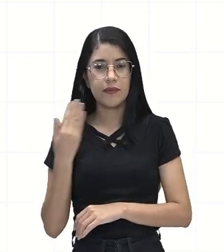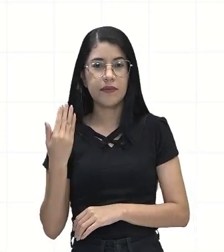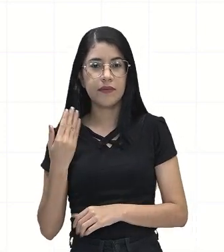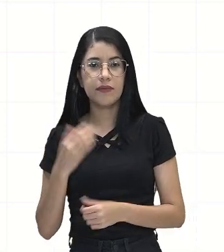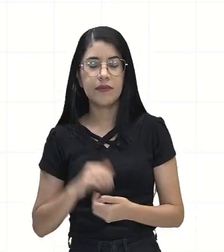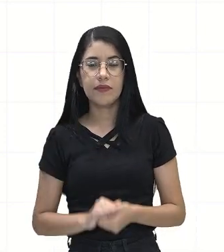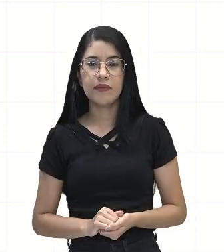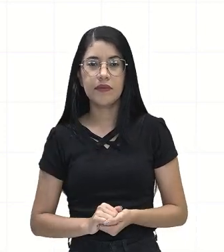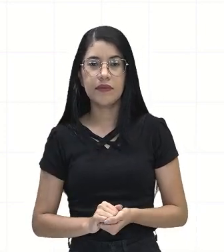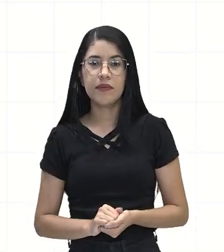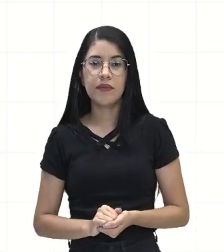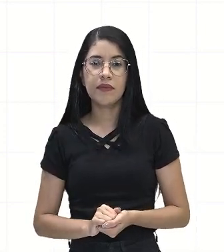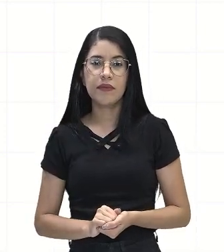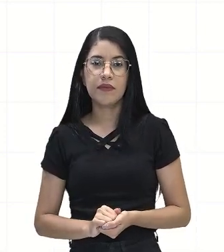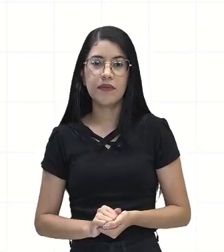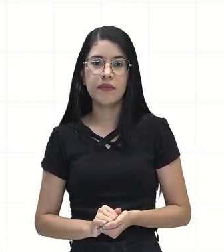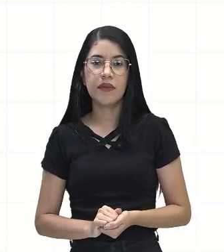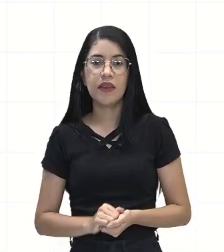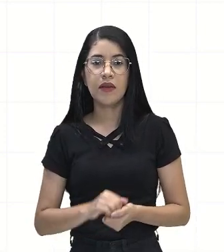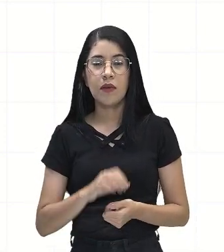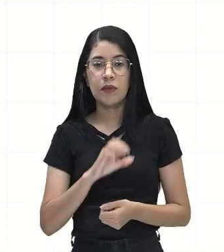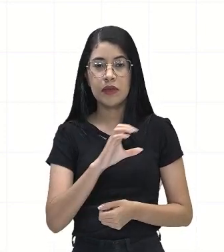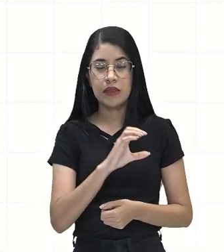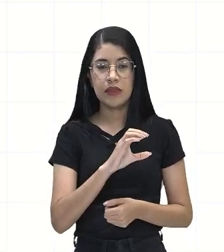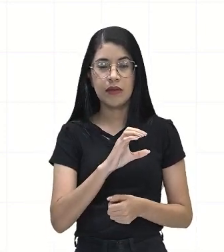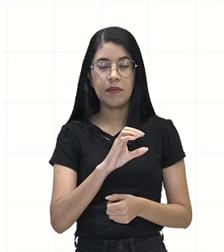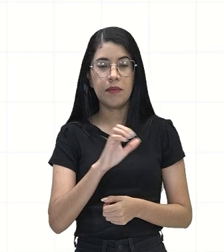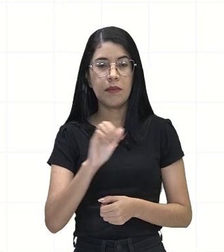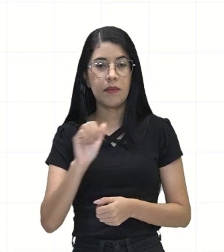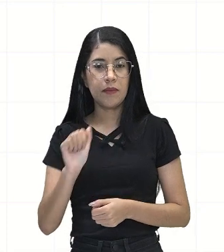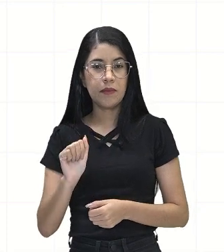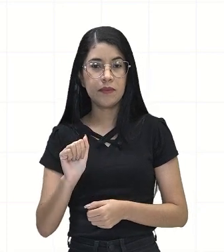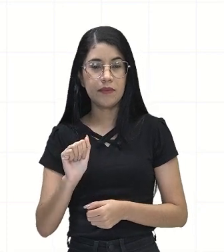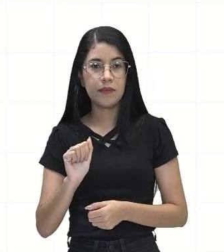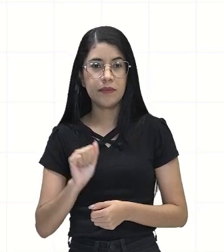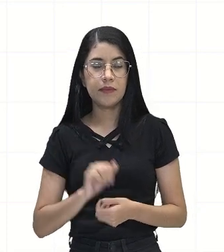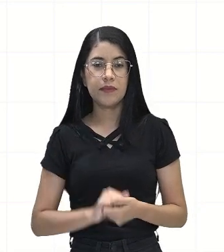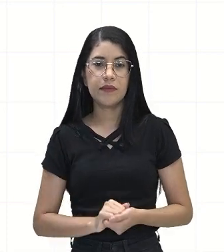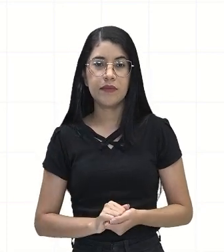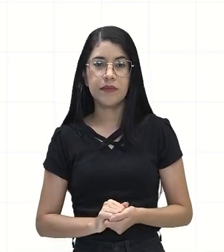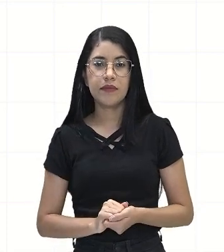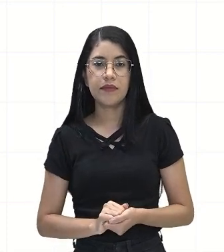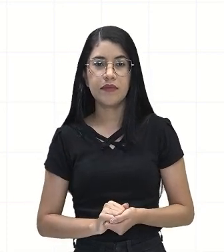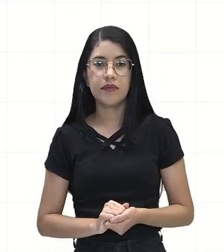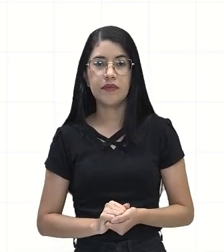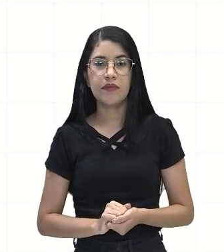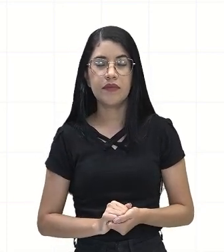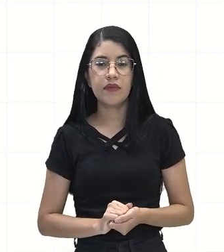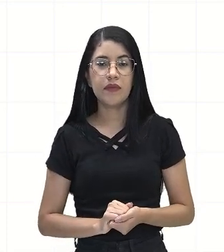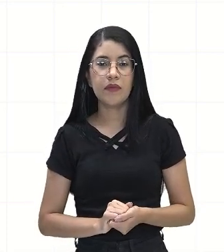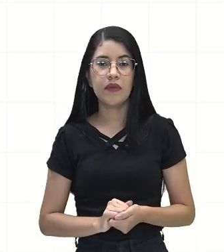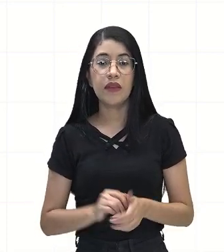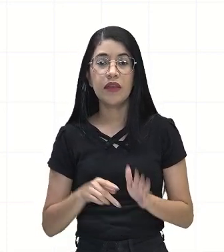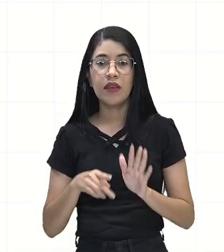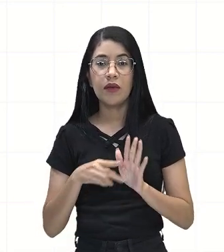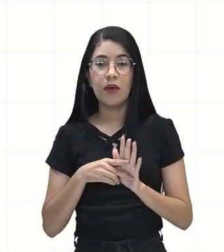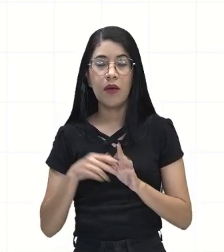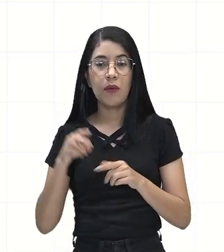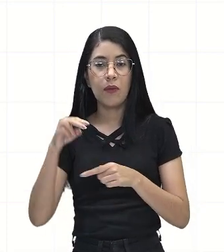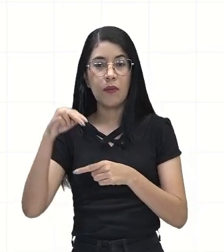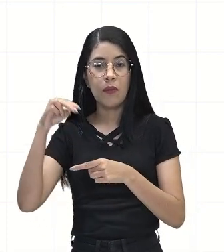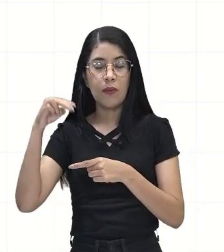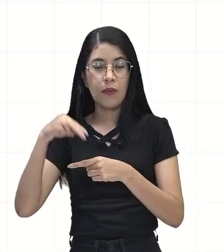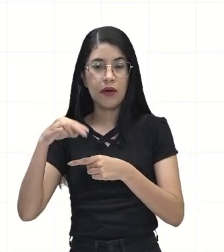nossa ideia. C está para A, ou seja, esse cateto está para a hipotenusa, assim como o